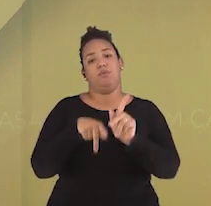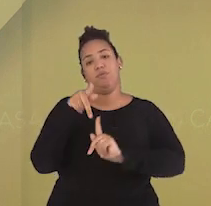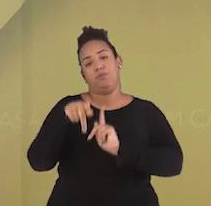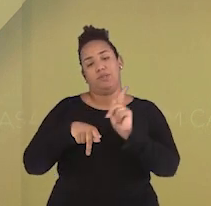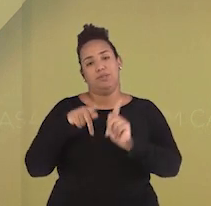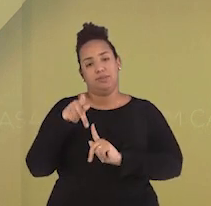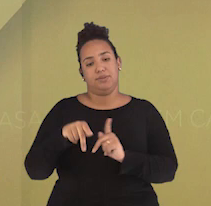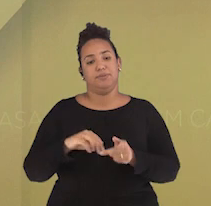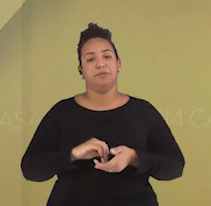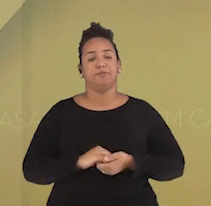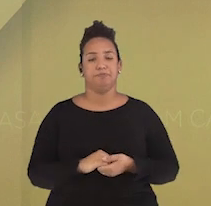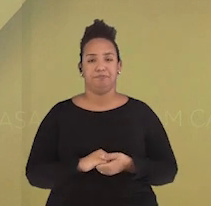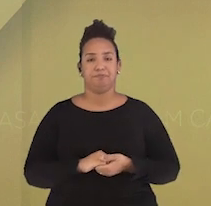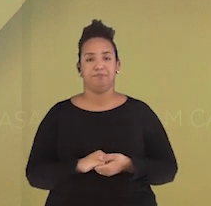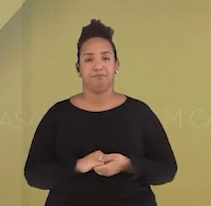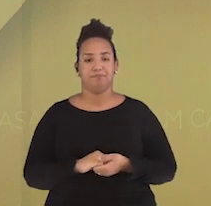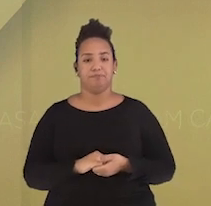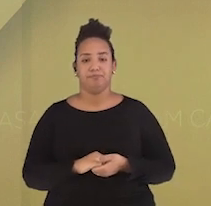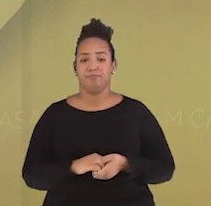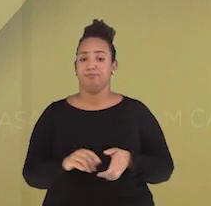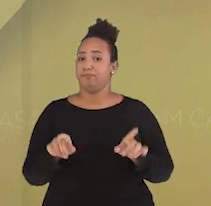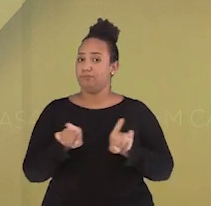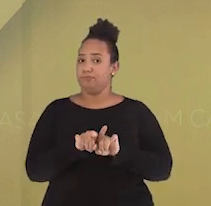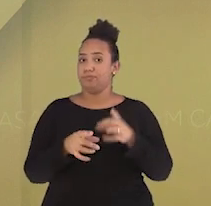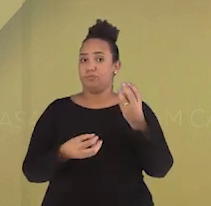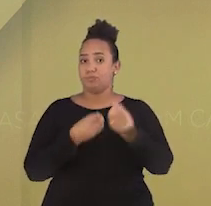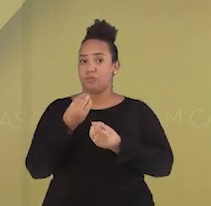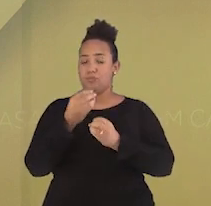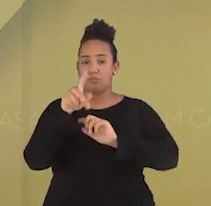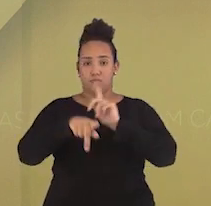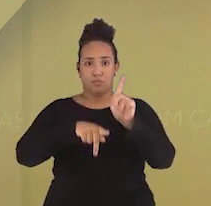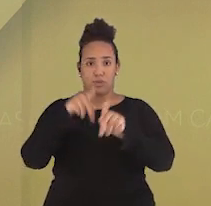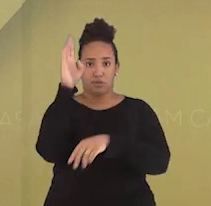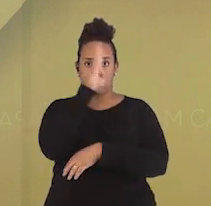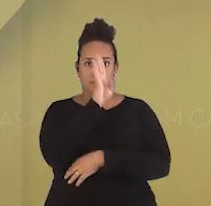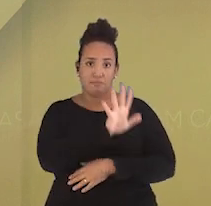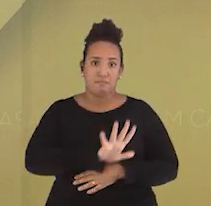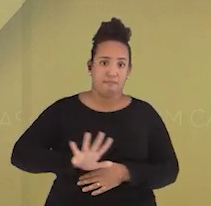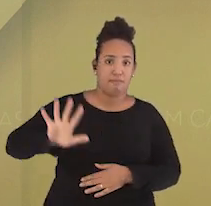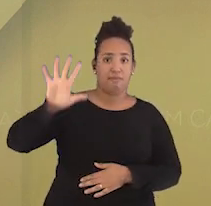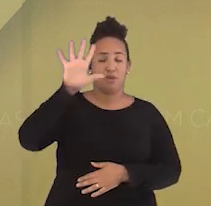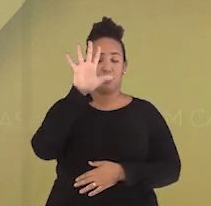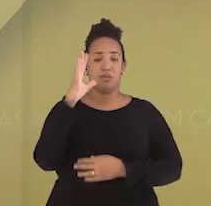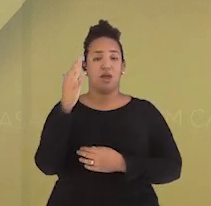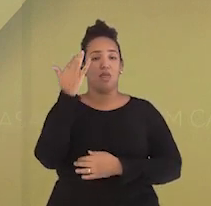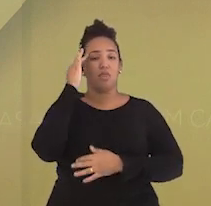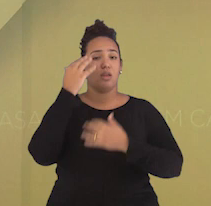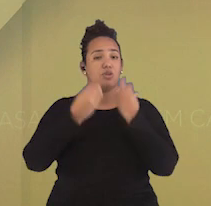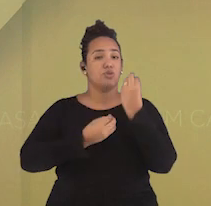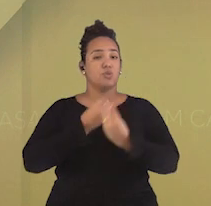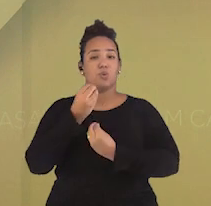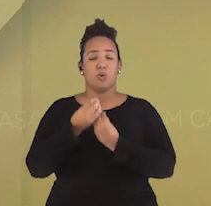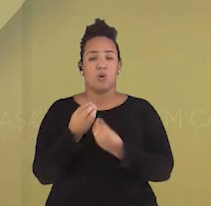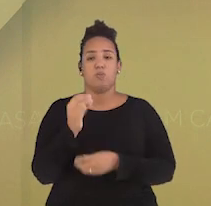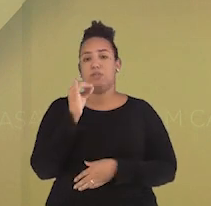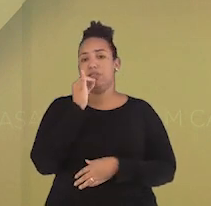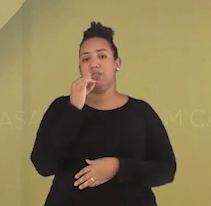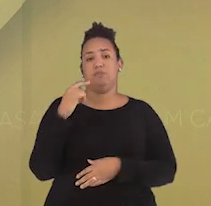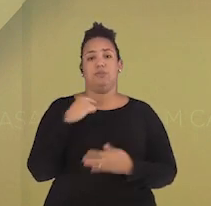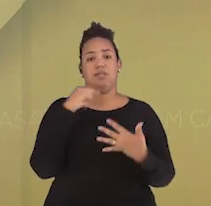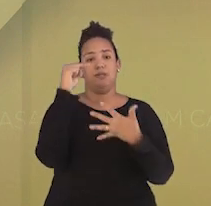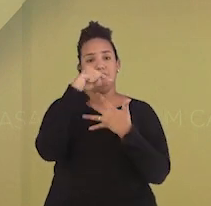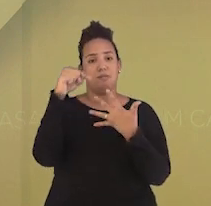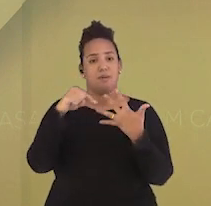população. A distribuição da população pelo Brasil é compreendida a partir de diversos